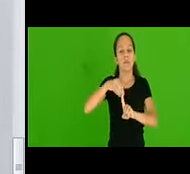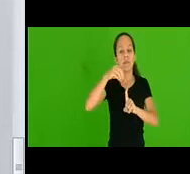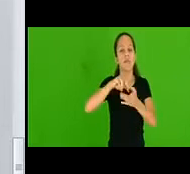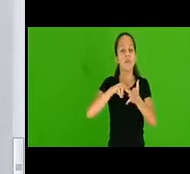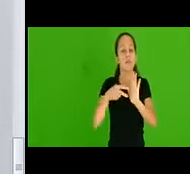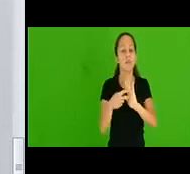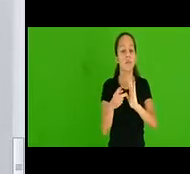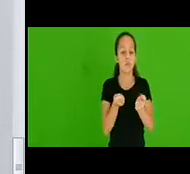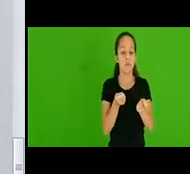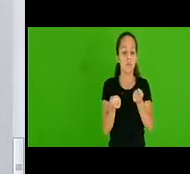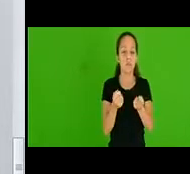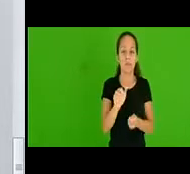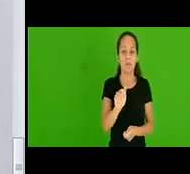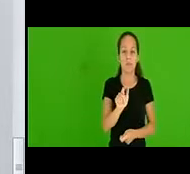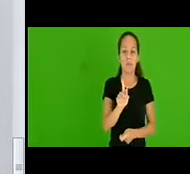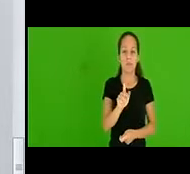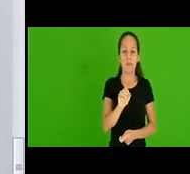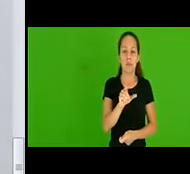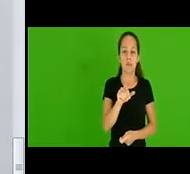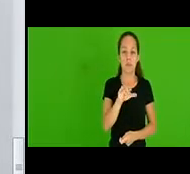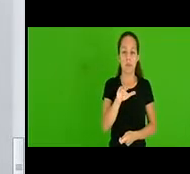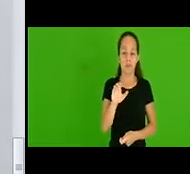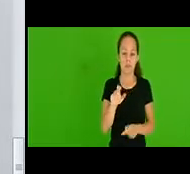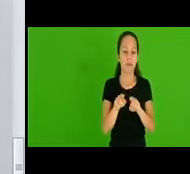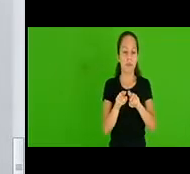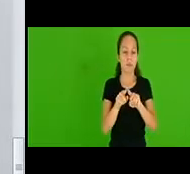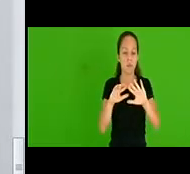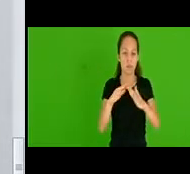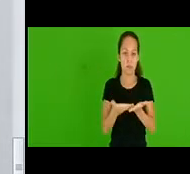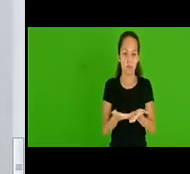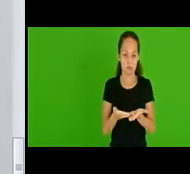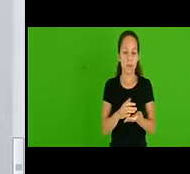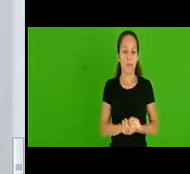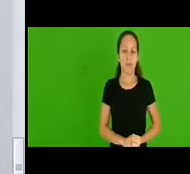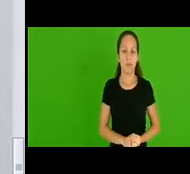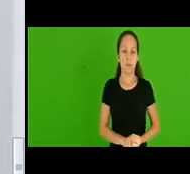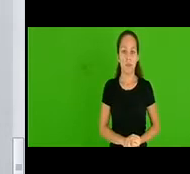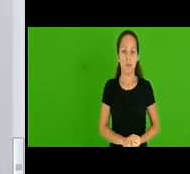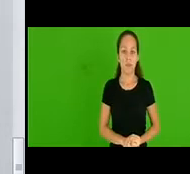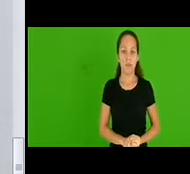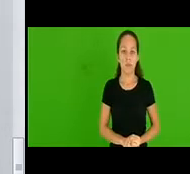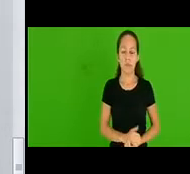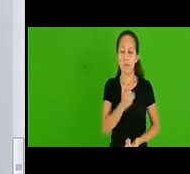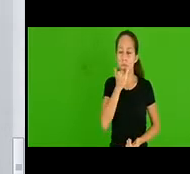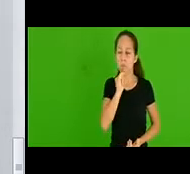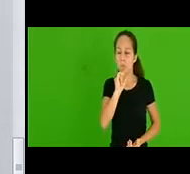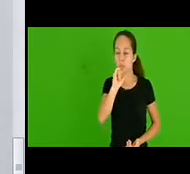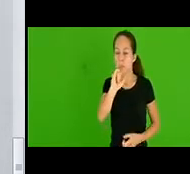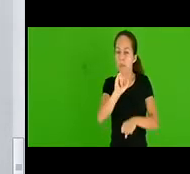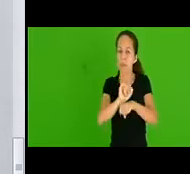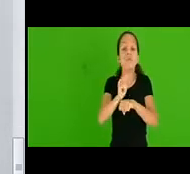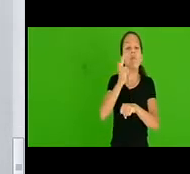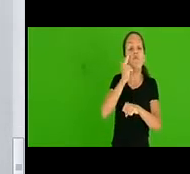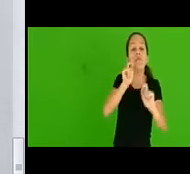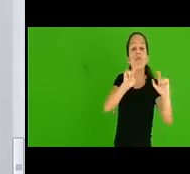daquela polis, né, daquela escola. Então, nós acreditamos que as palavras do Gadotti também podem ser apreciadas